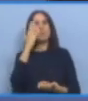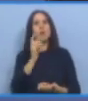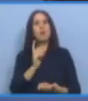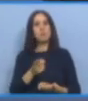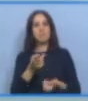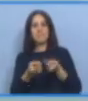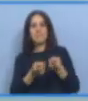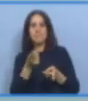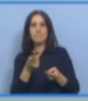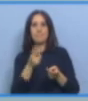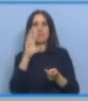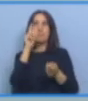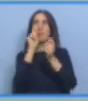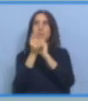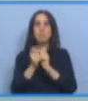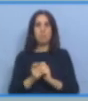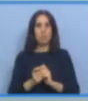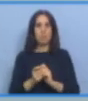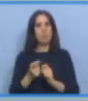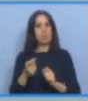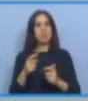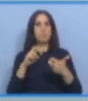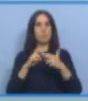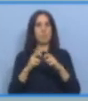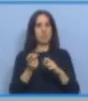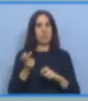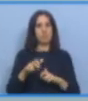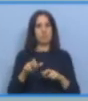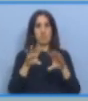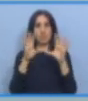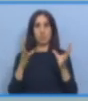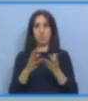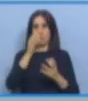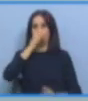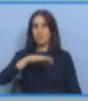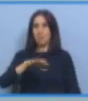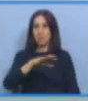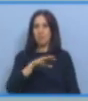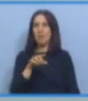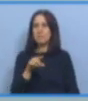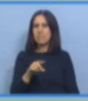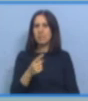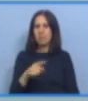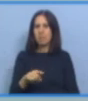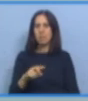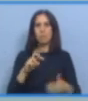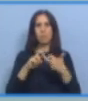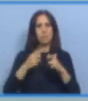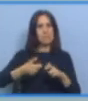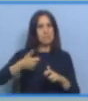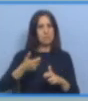a análise às alterações climáticas nesta problemática mais geral do ambiente. Está aqui o problema